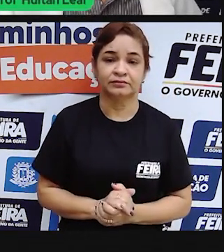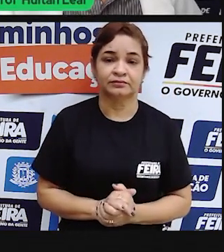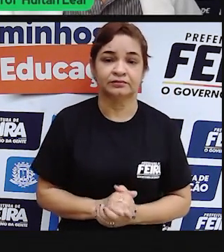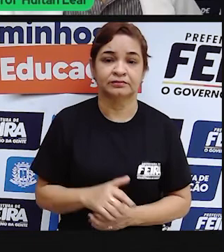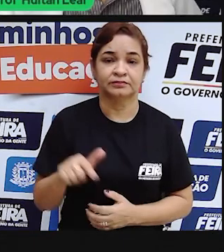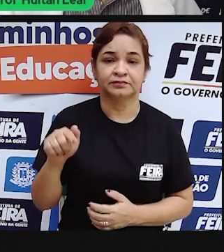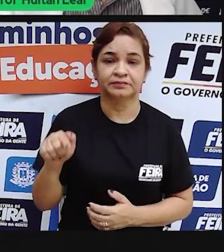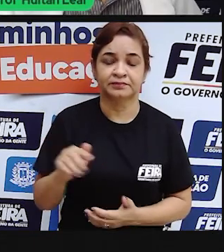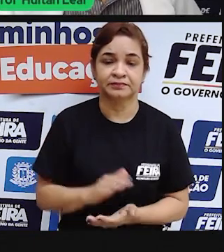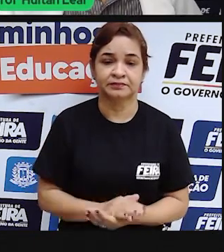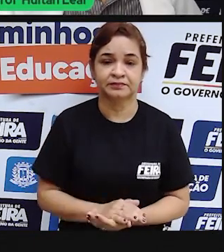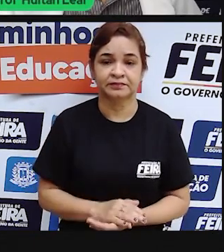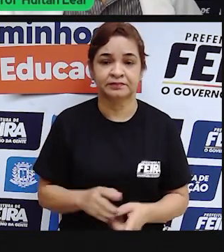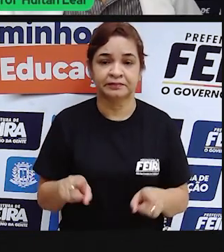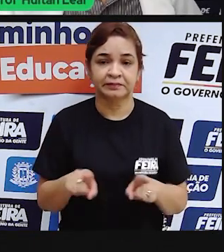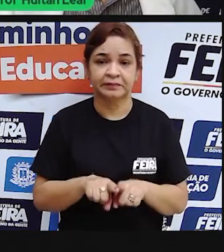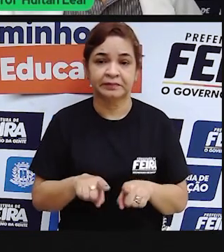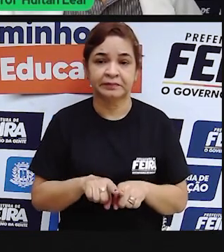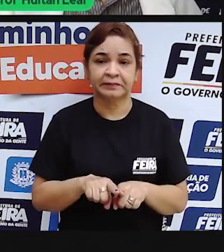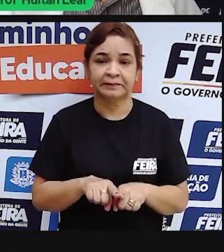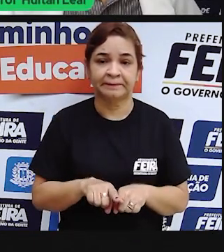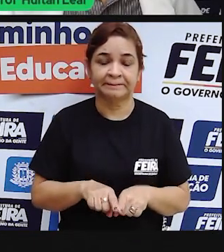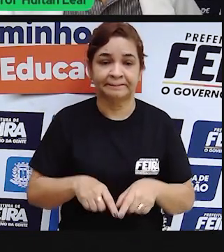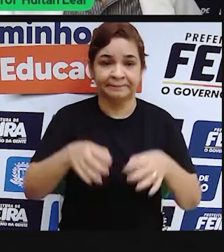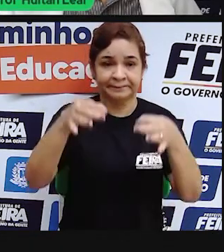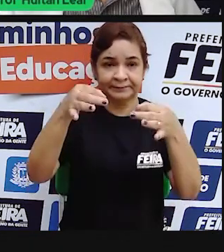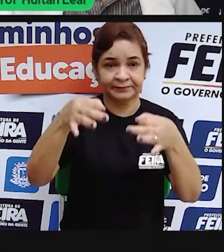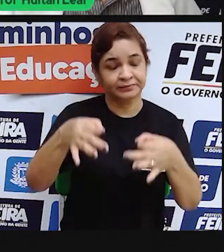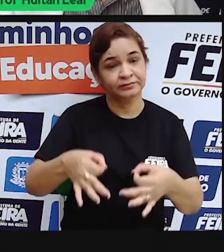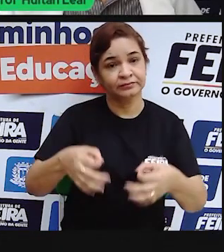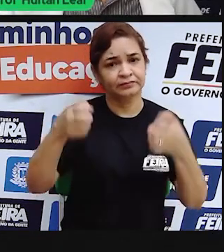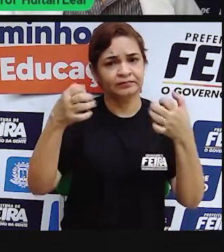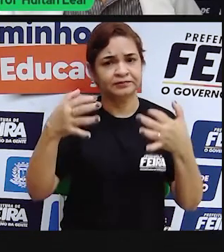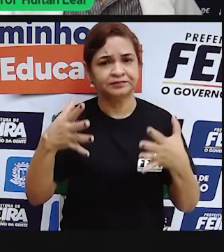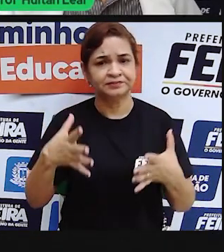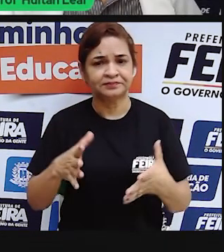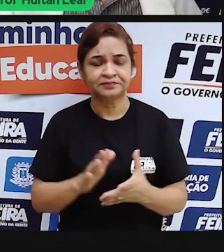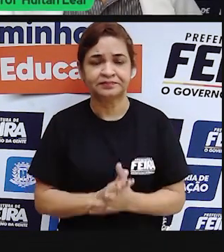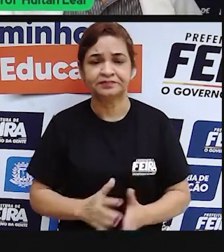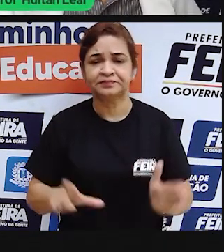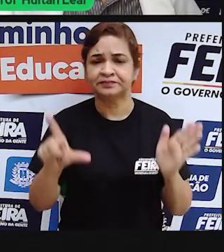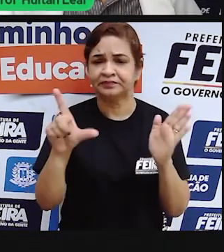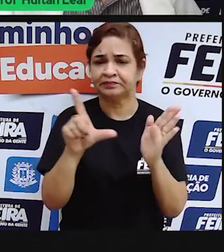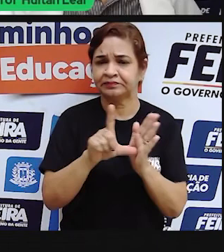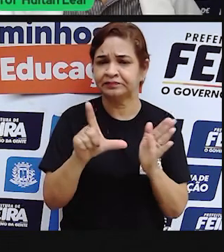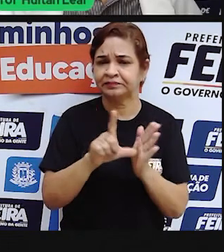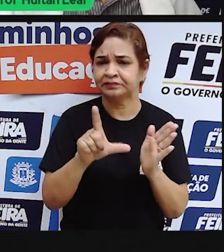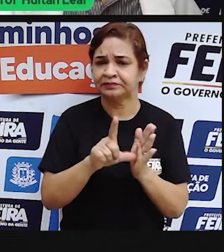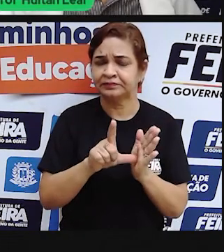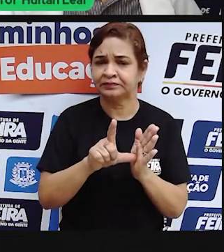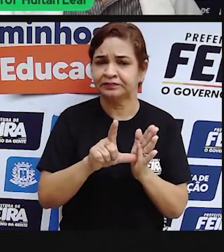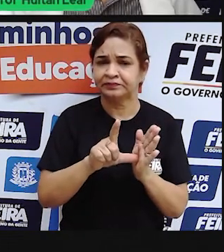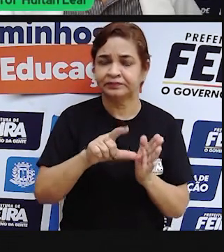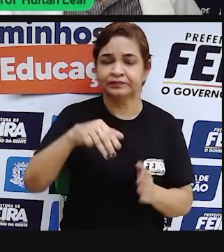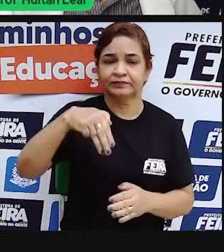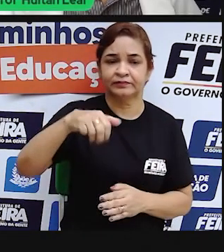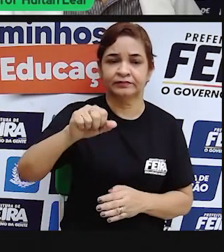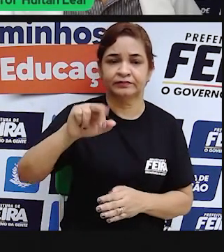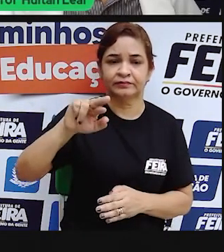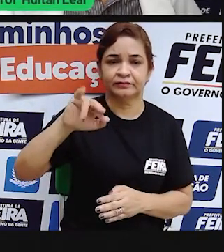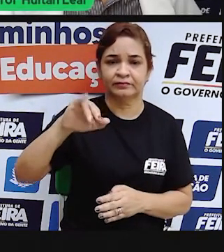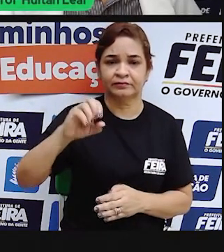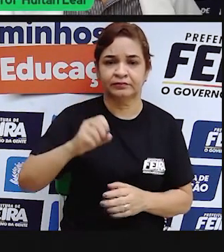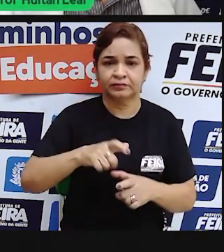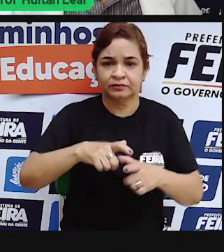7. Serve para fazer especificações. A loja de Mário é grande. De